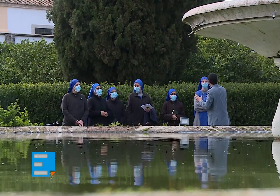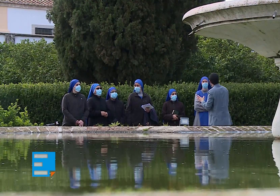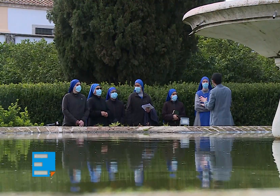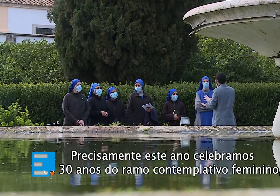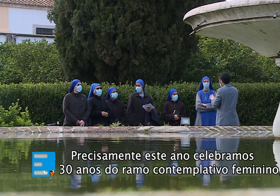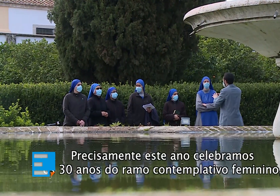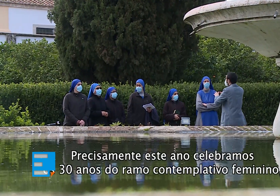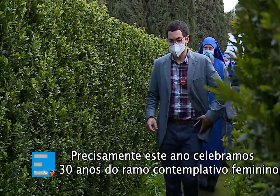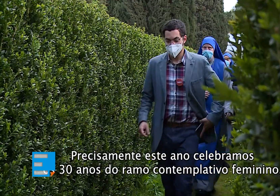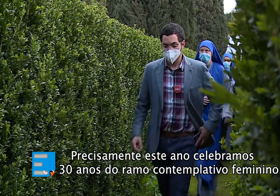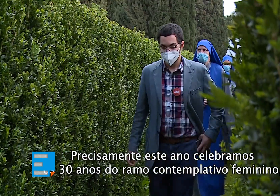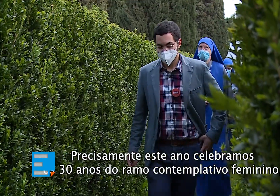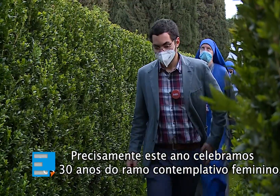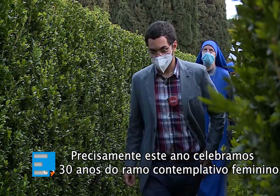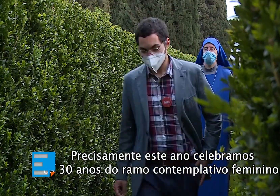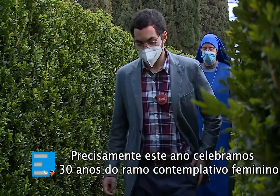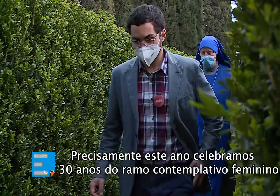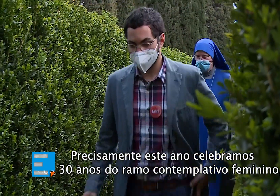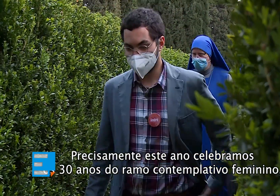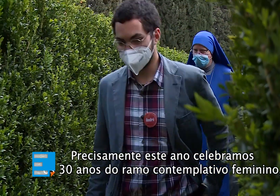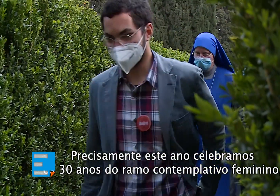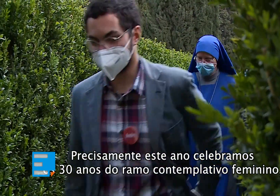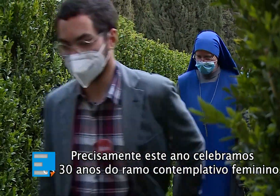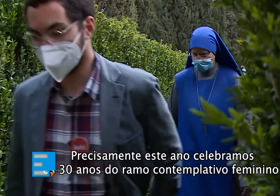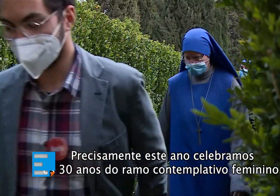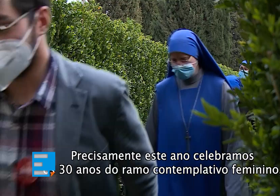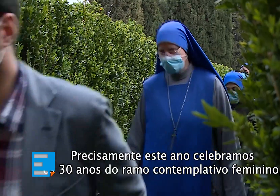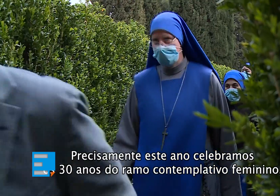contemplativa. Este año justo celebramos los 30